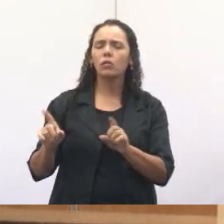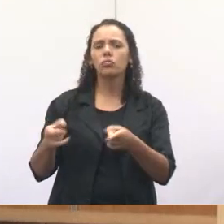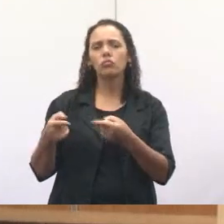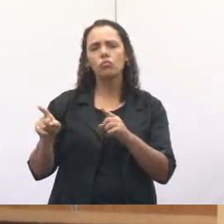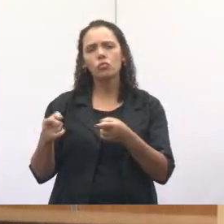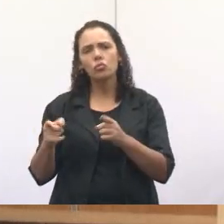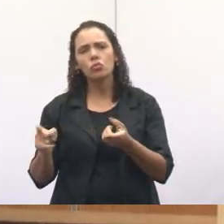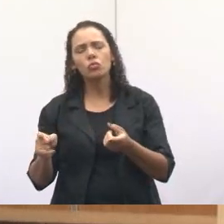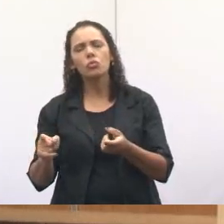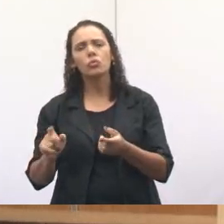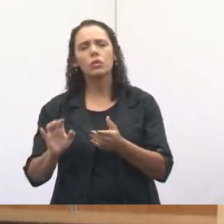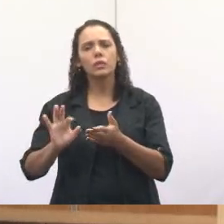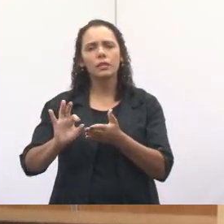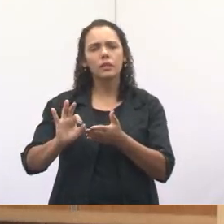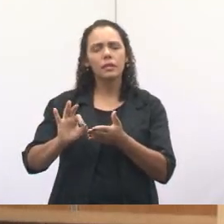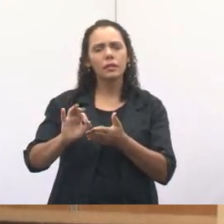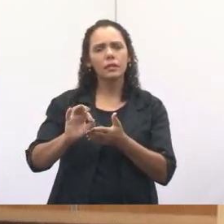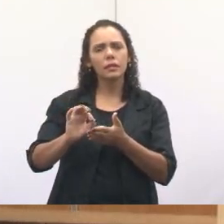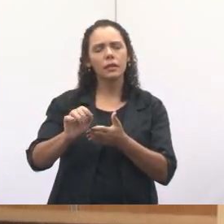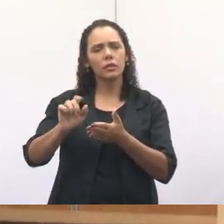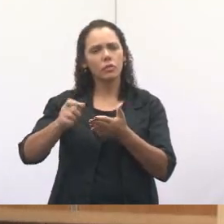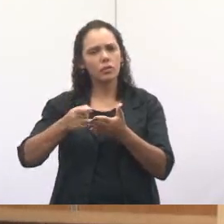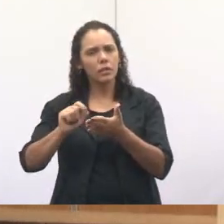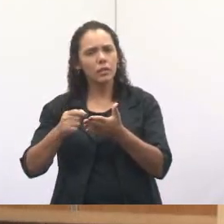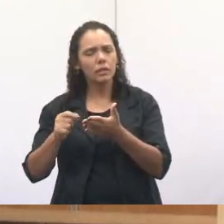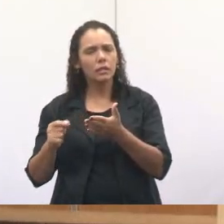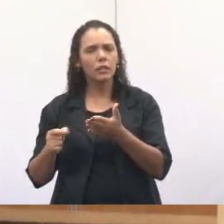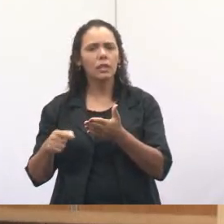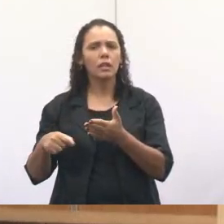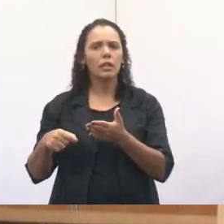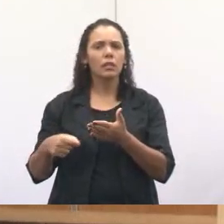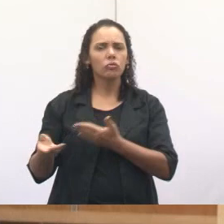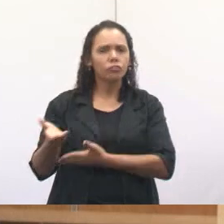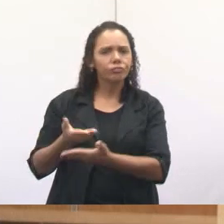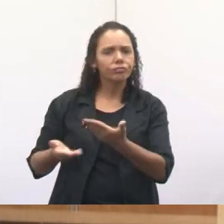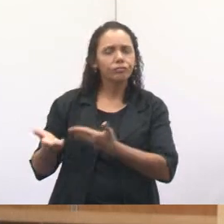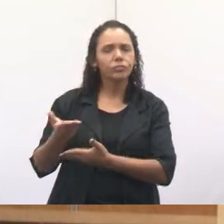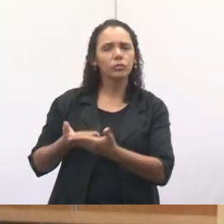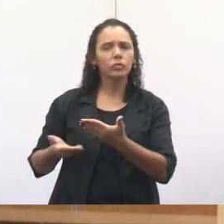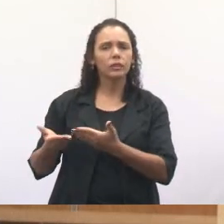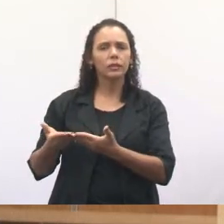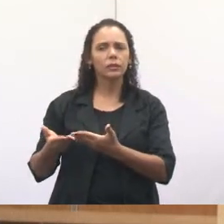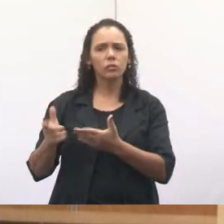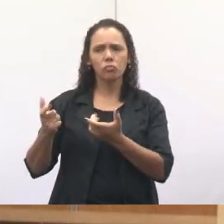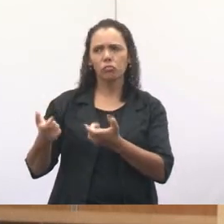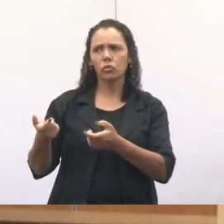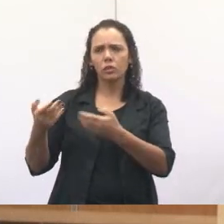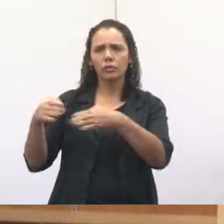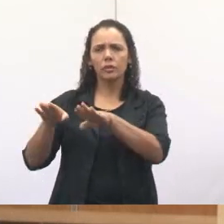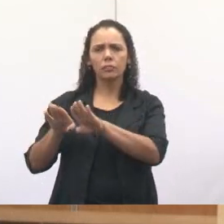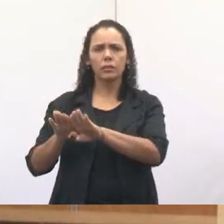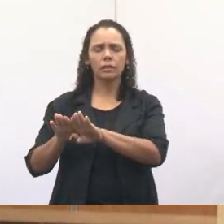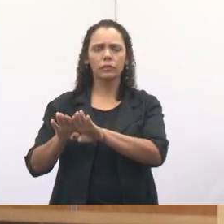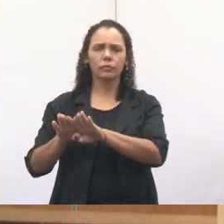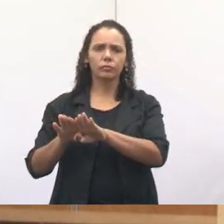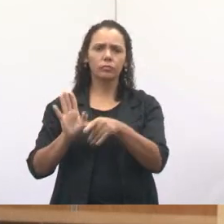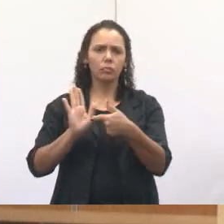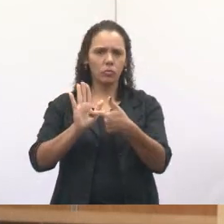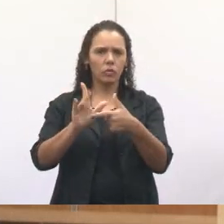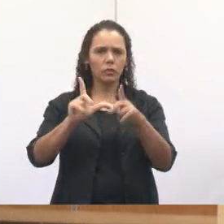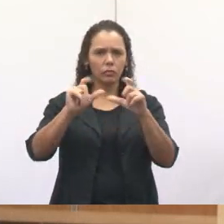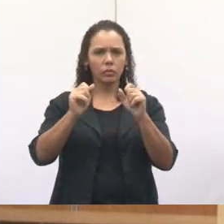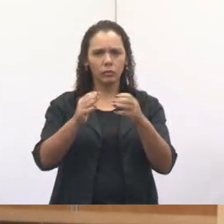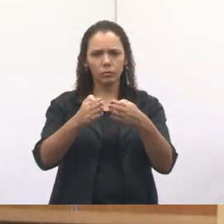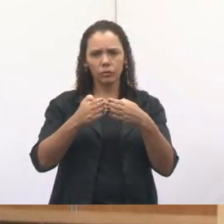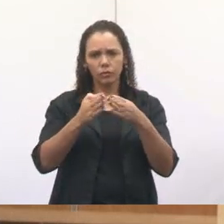uma convivência ali entre os idosos, entre as pessoas da mesma faixa etária, vai ser fechado no recesso. Põe para mim, por favor, a